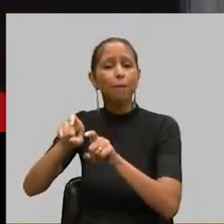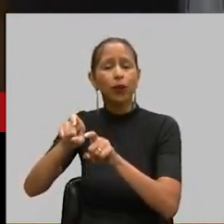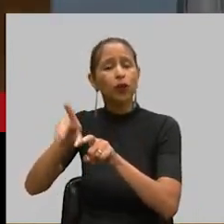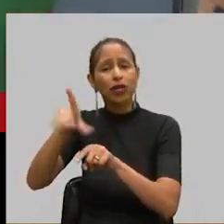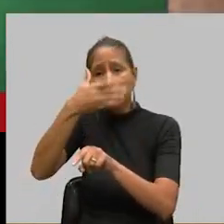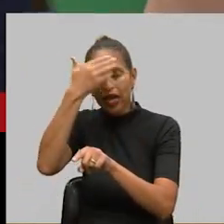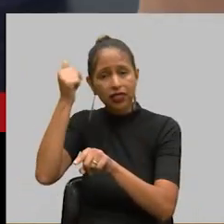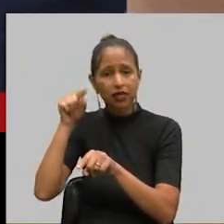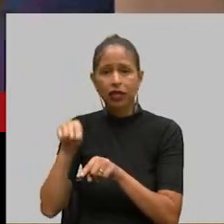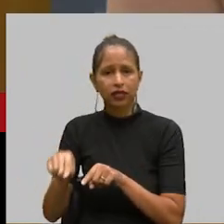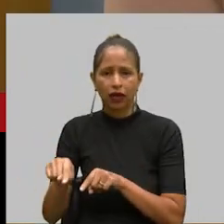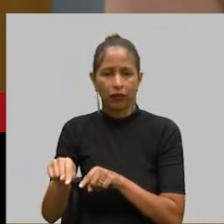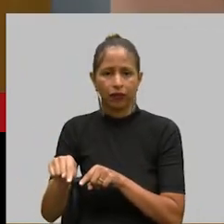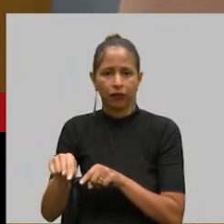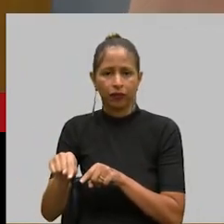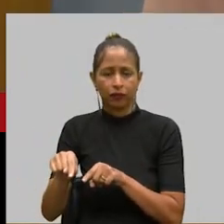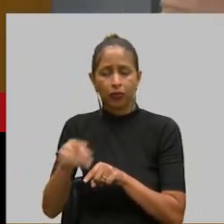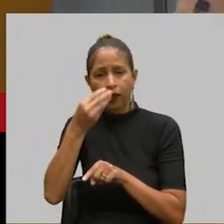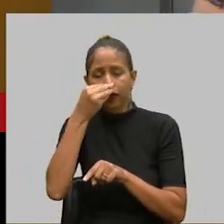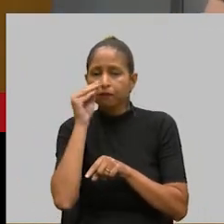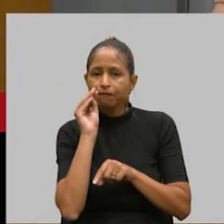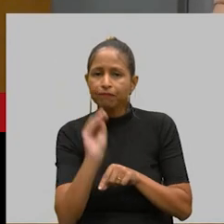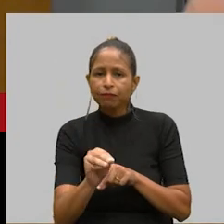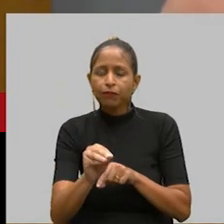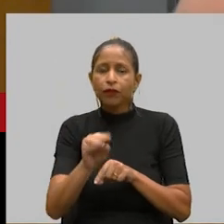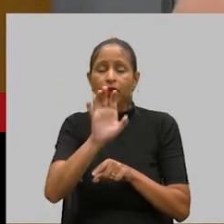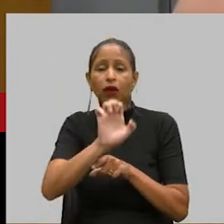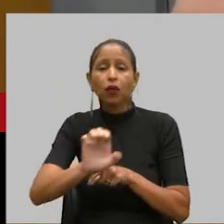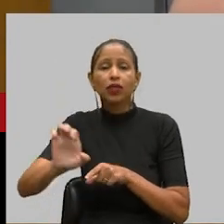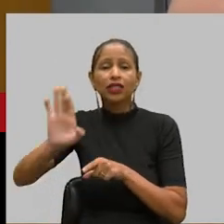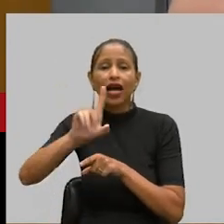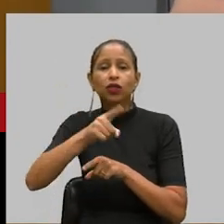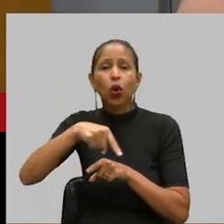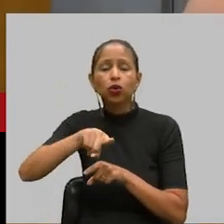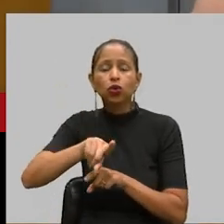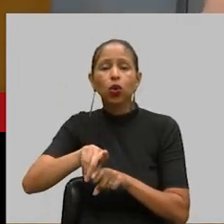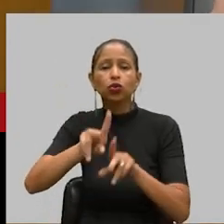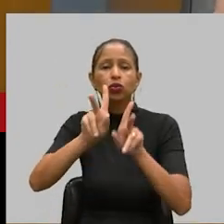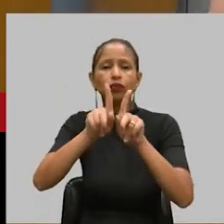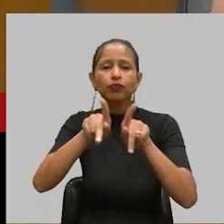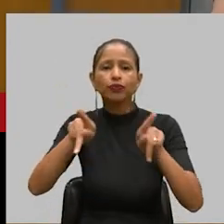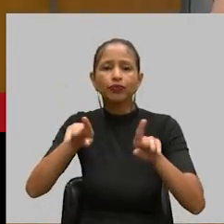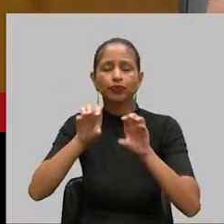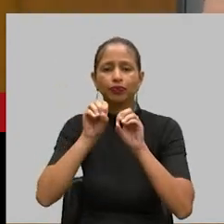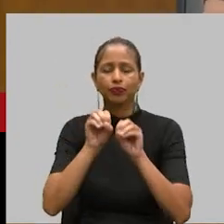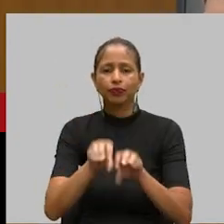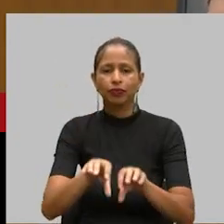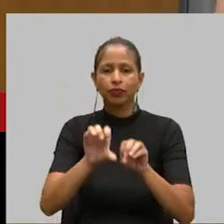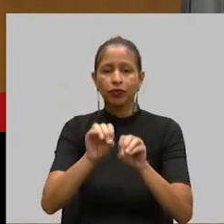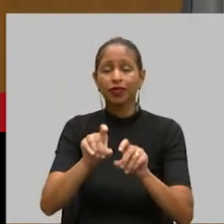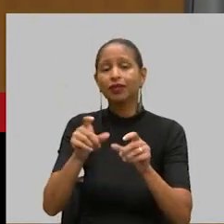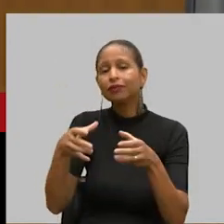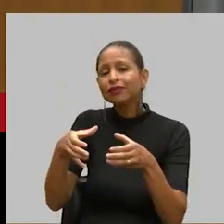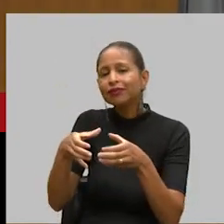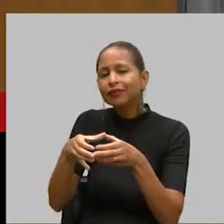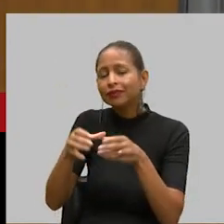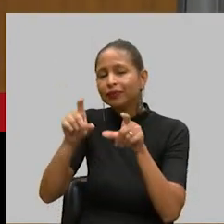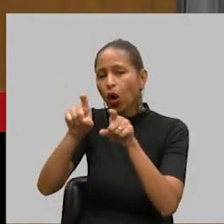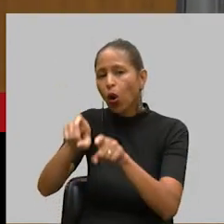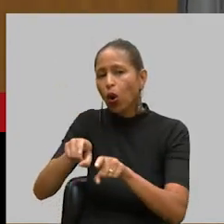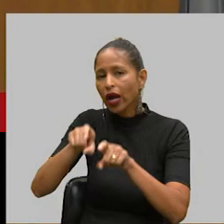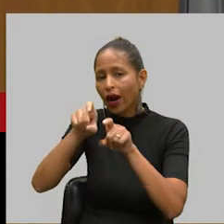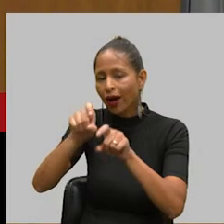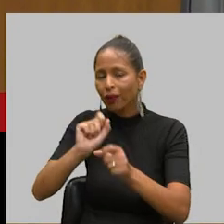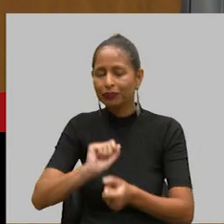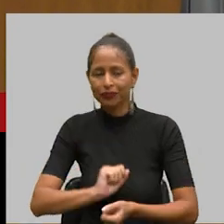esquecidas sob descaso do estado com todos os educadores do Meio Rural também